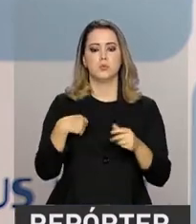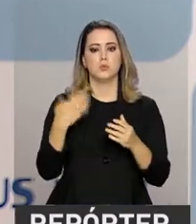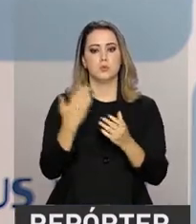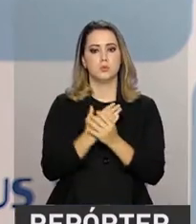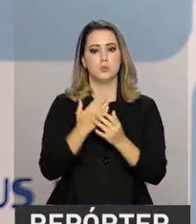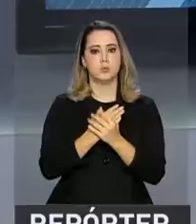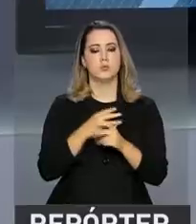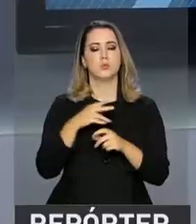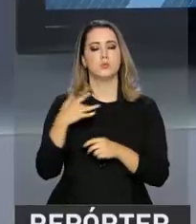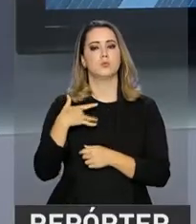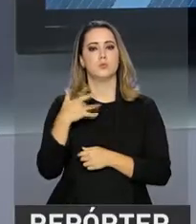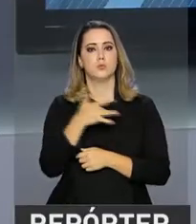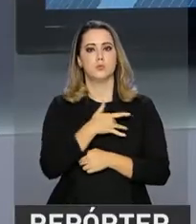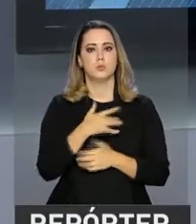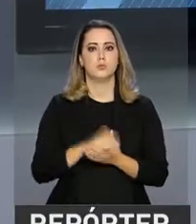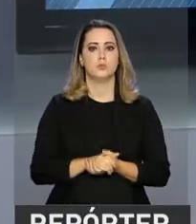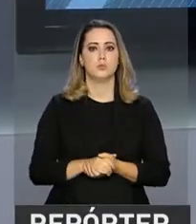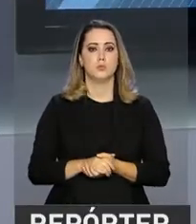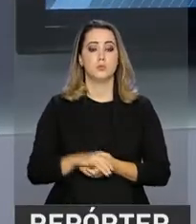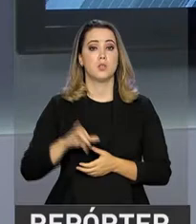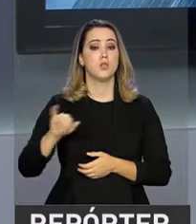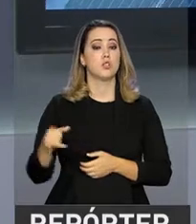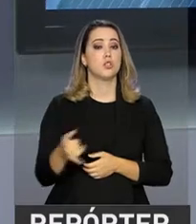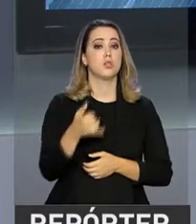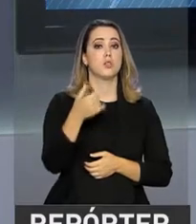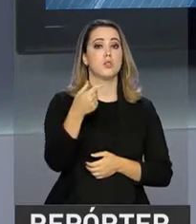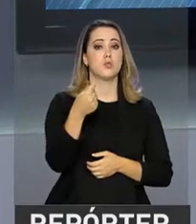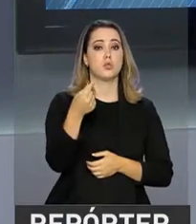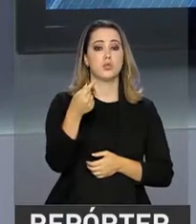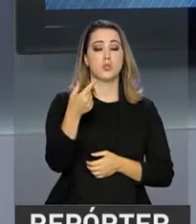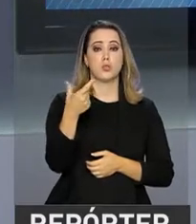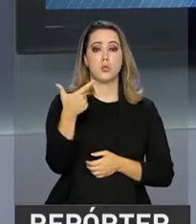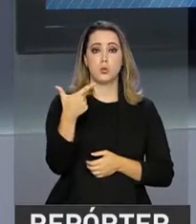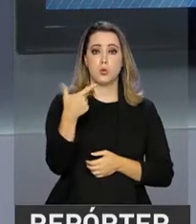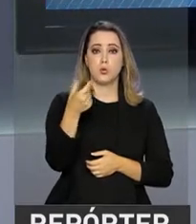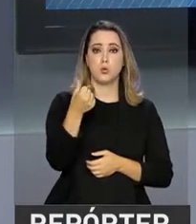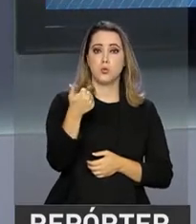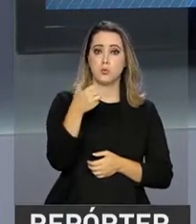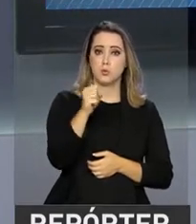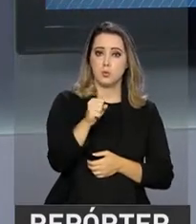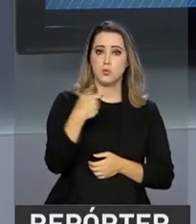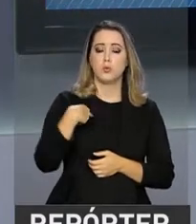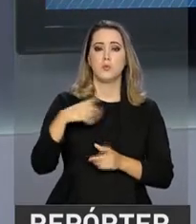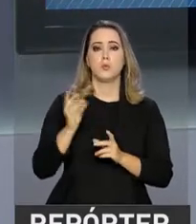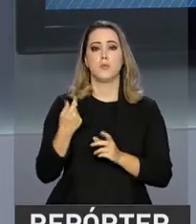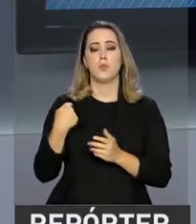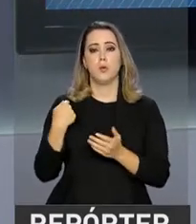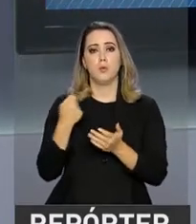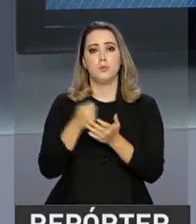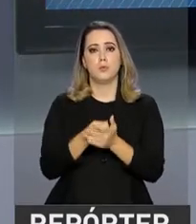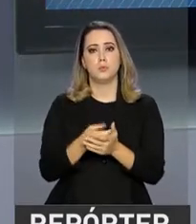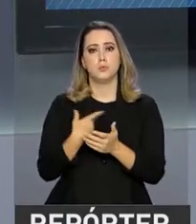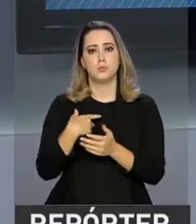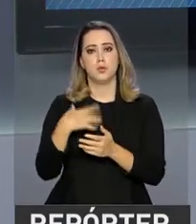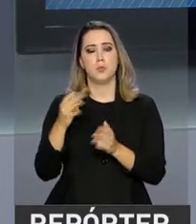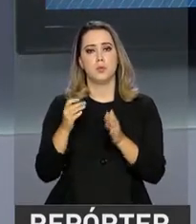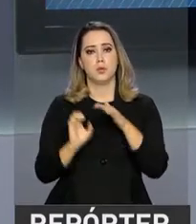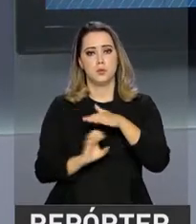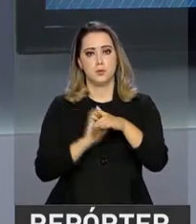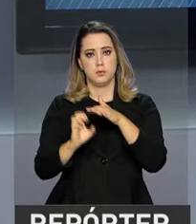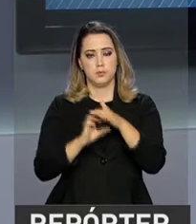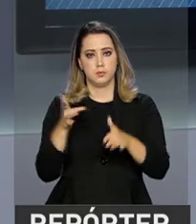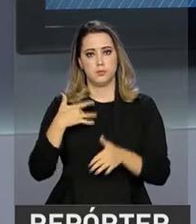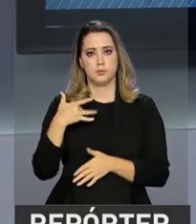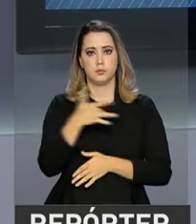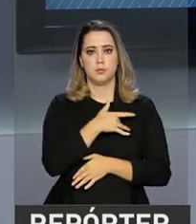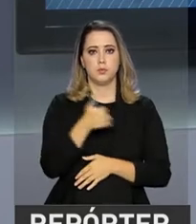prontuário de saúde a partir de janeiro de 2018 a cobertura obrigatória dos planos de saúde terá 18 novos